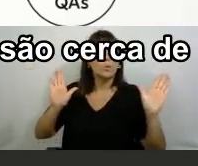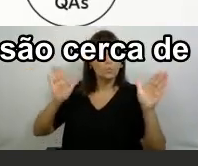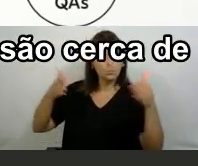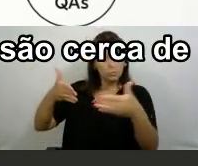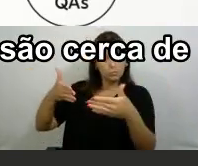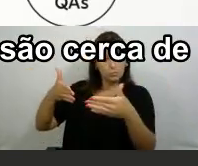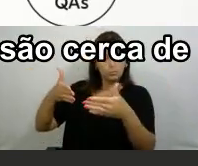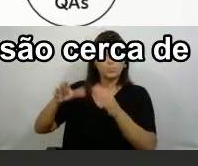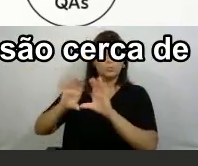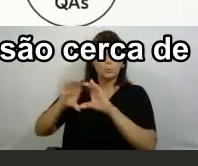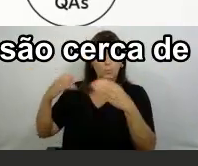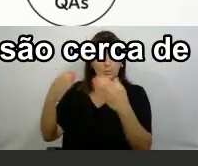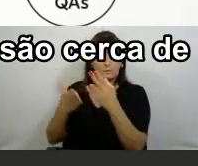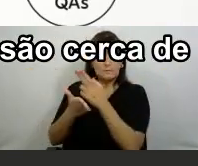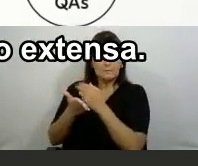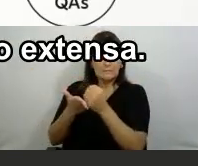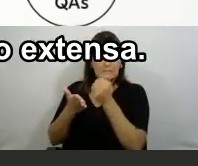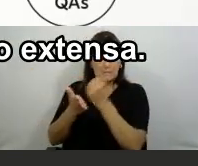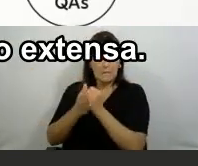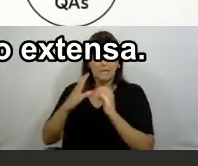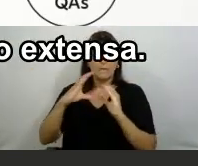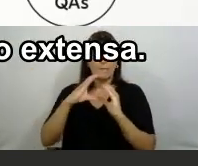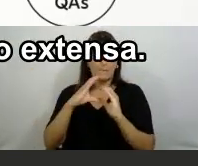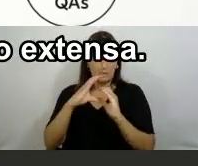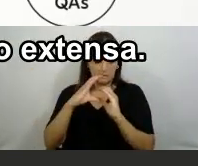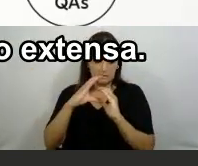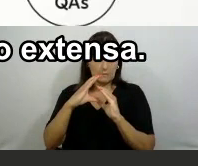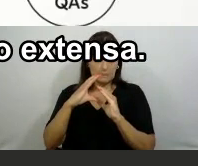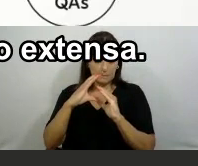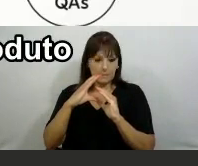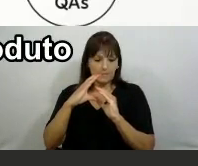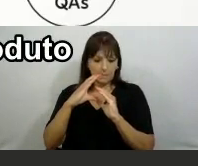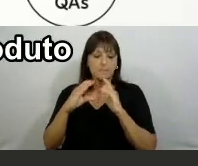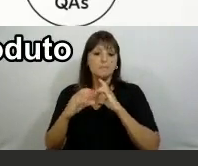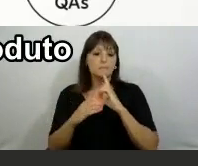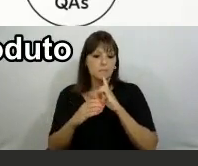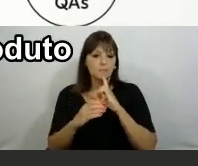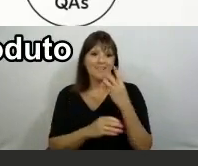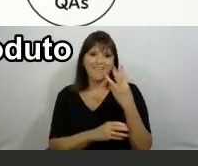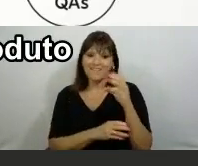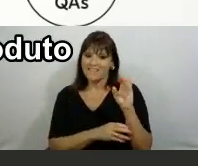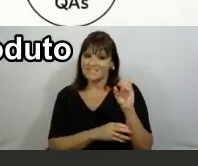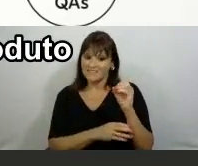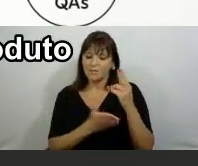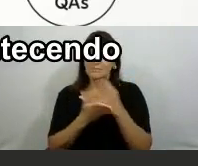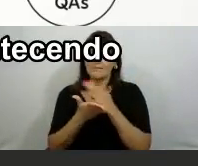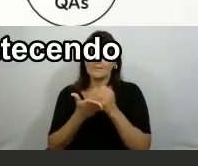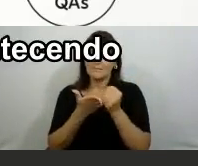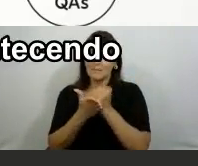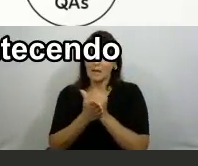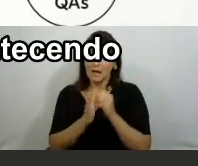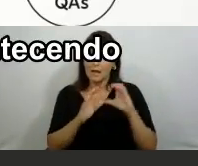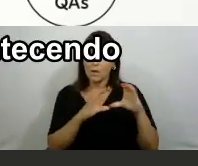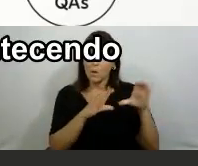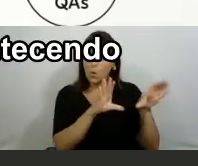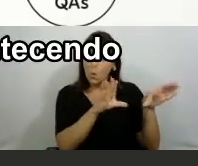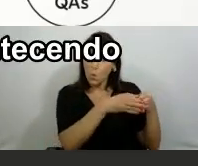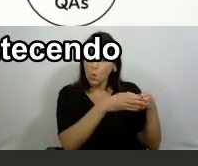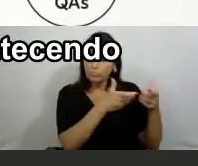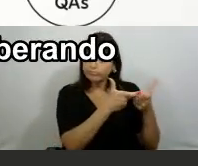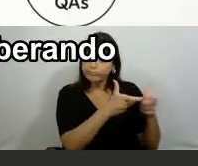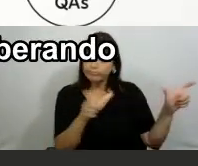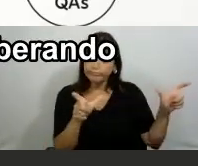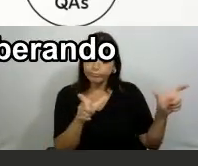são os designers, que no Banco do Brasil hoje são cerca de 300 designers, a comunidade é muito extensa, e a gente fala assim, esse produto é para eles, mas a coisa